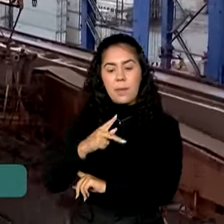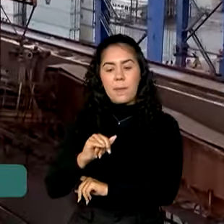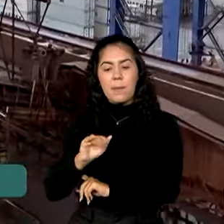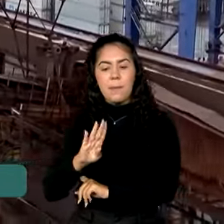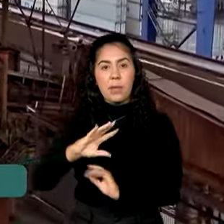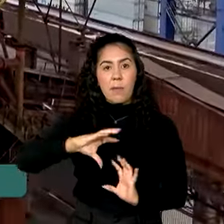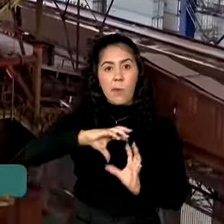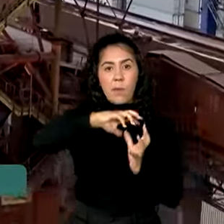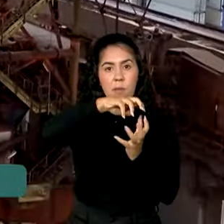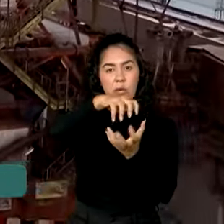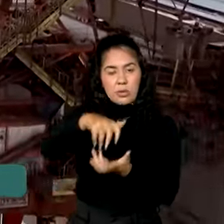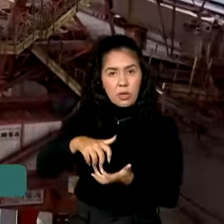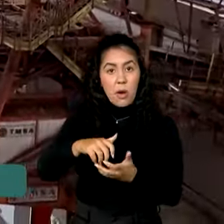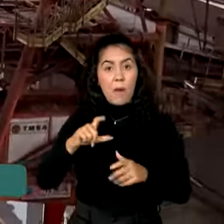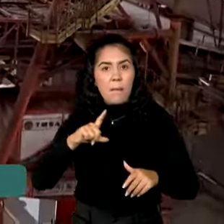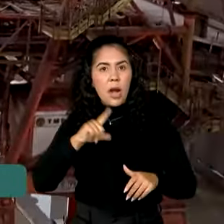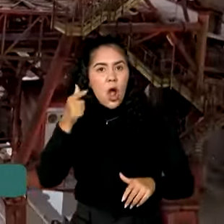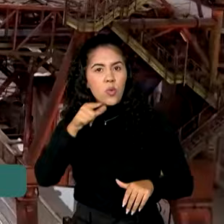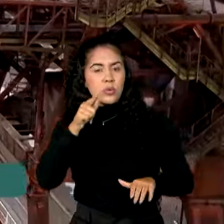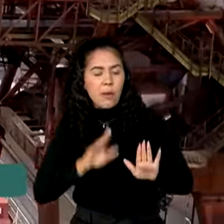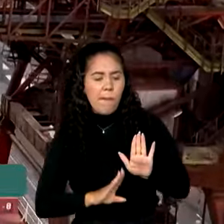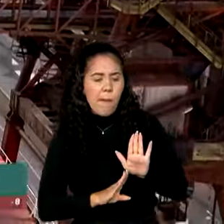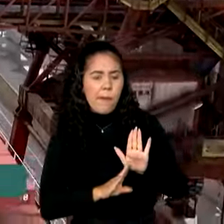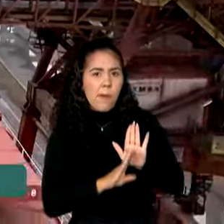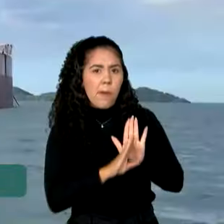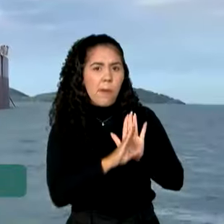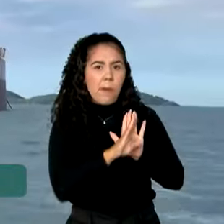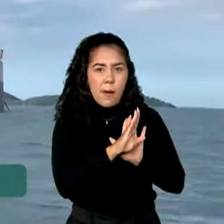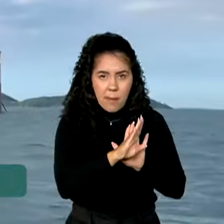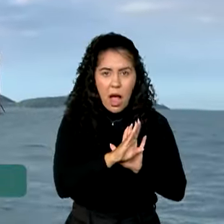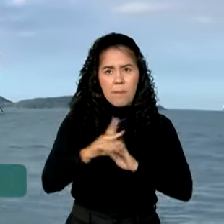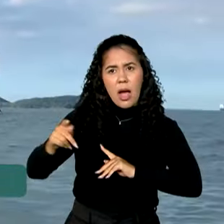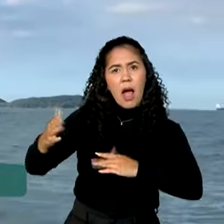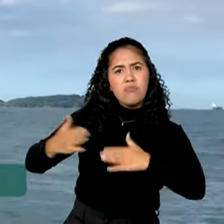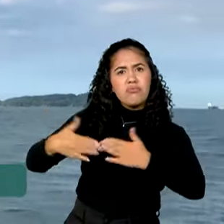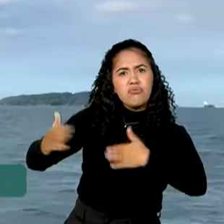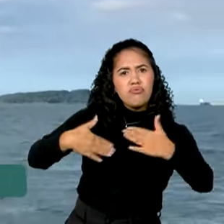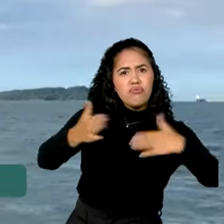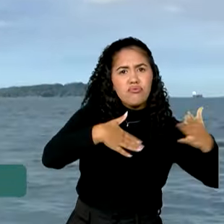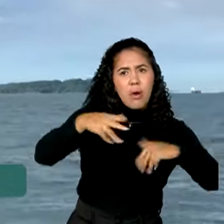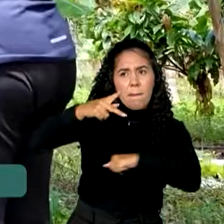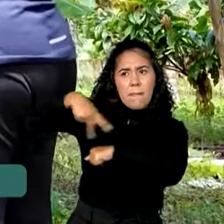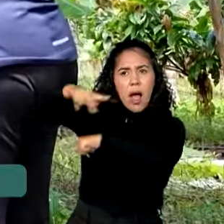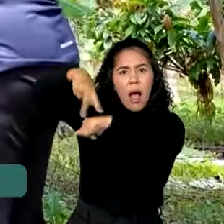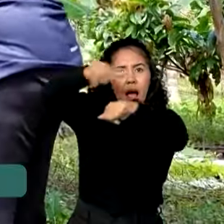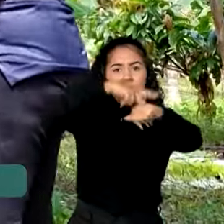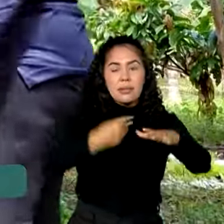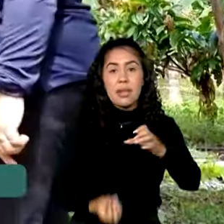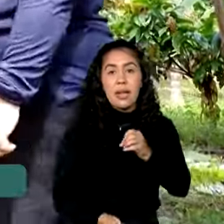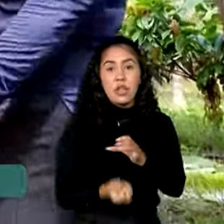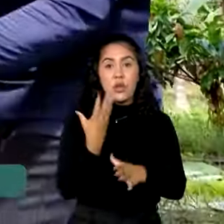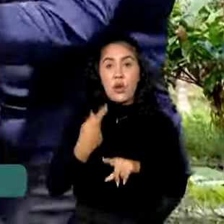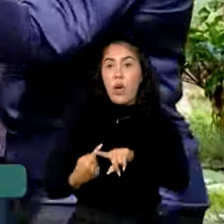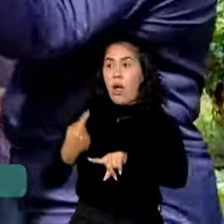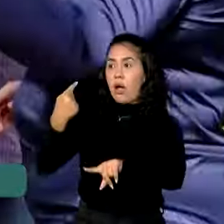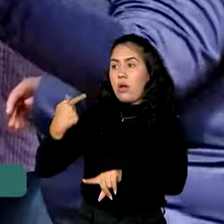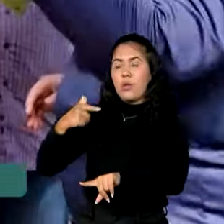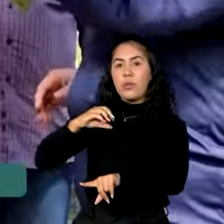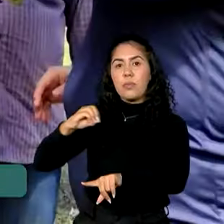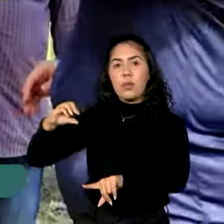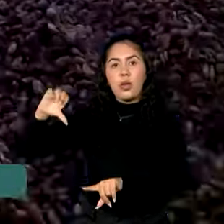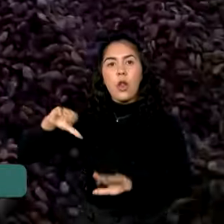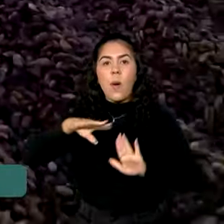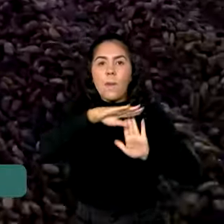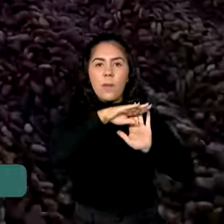para aumentar essa participação no mercado internacional, foi criado em 2009 o Programa de